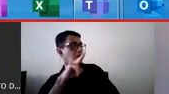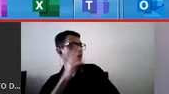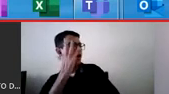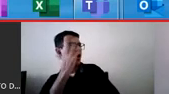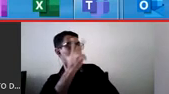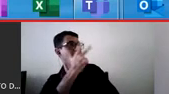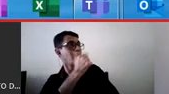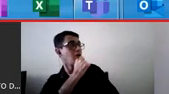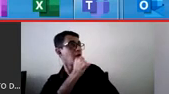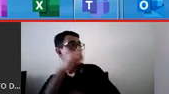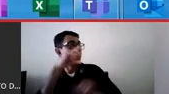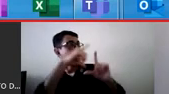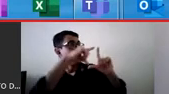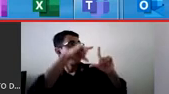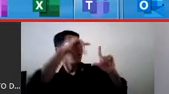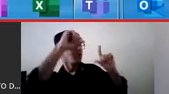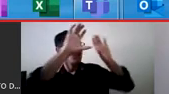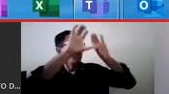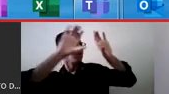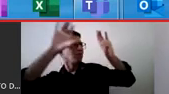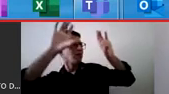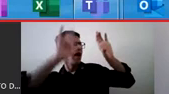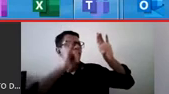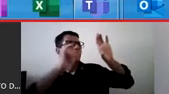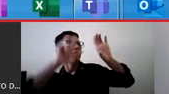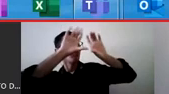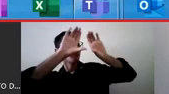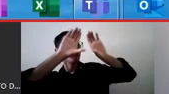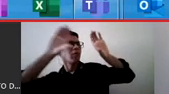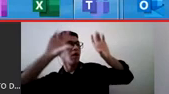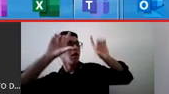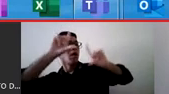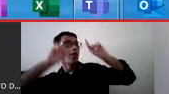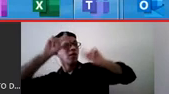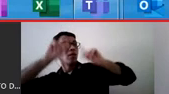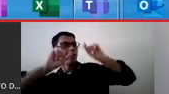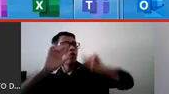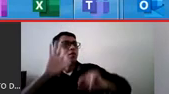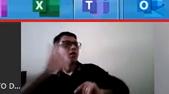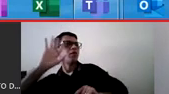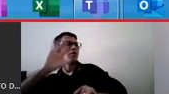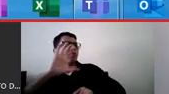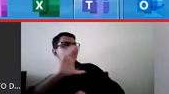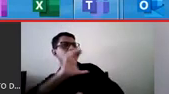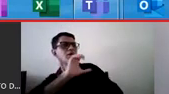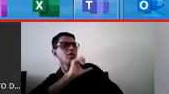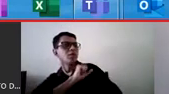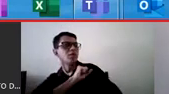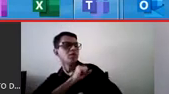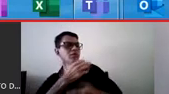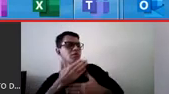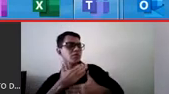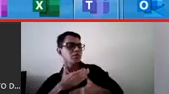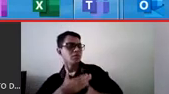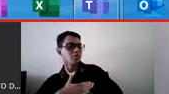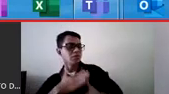lógico, mas olhar para o céu à noite, ver a estrela e ver a lua é algo que me inspira e me